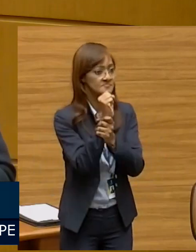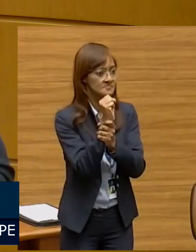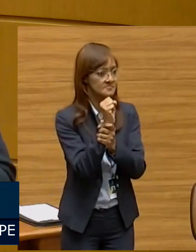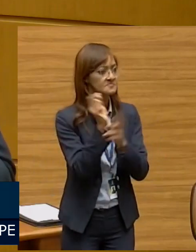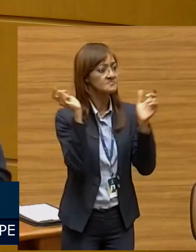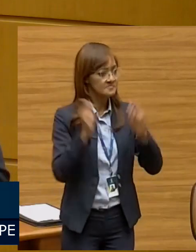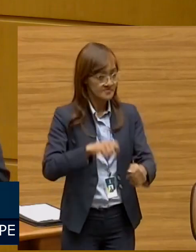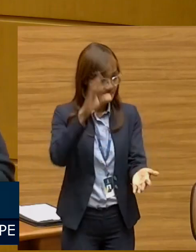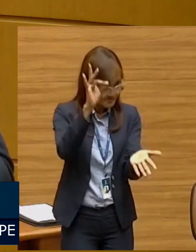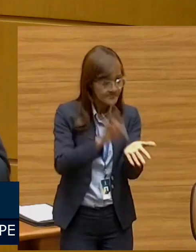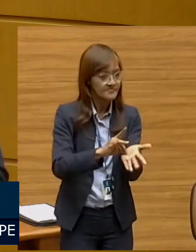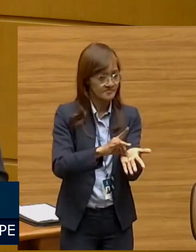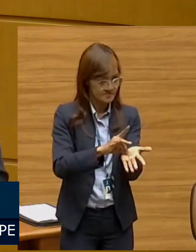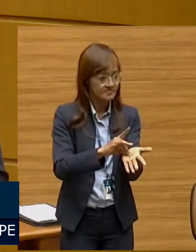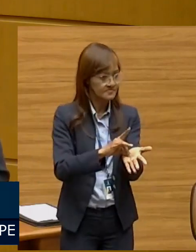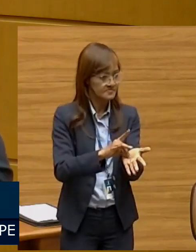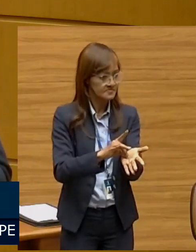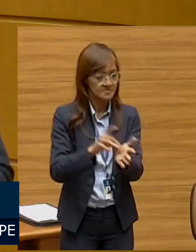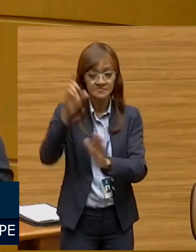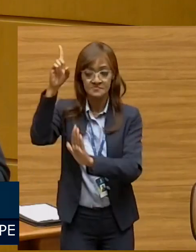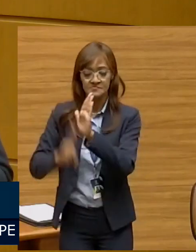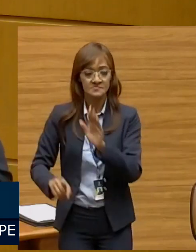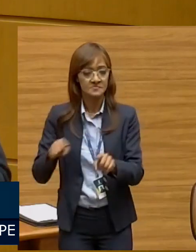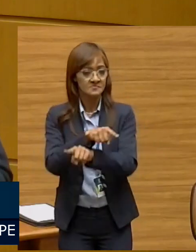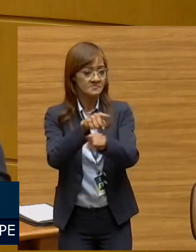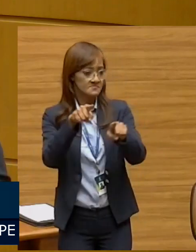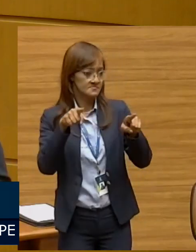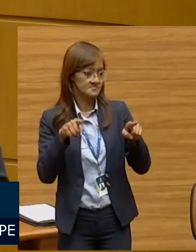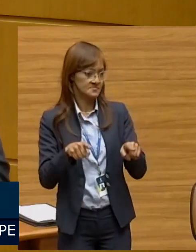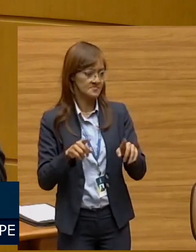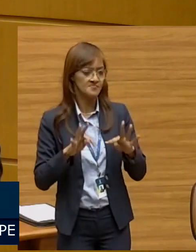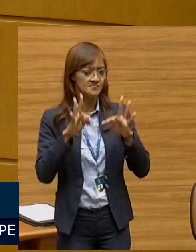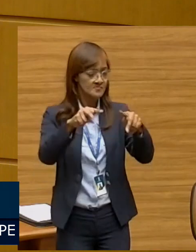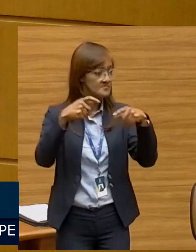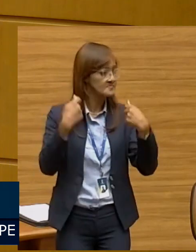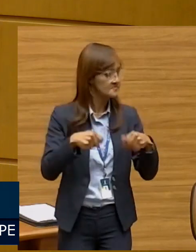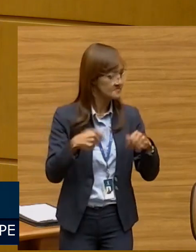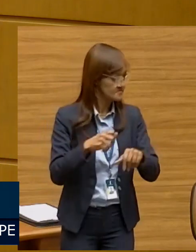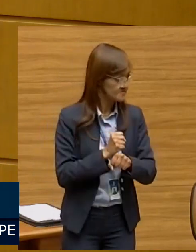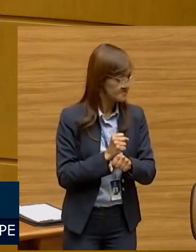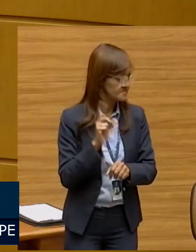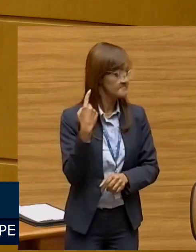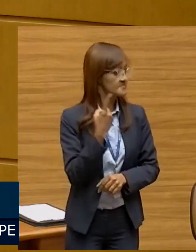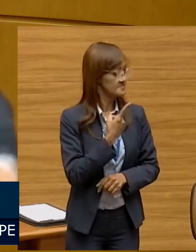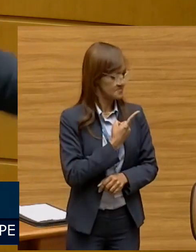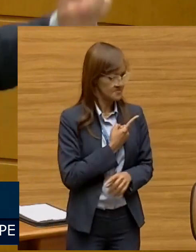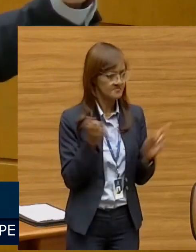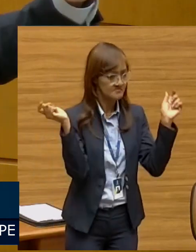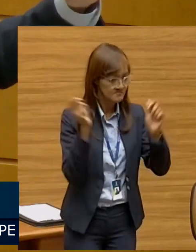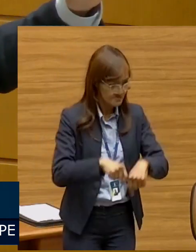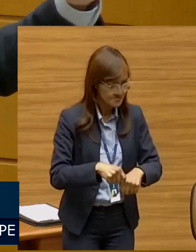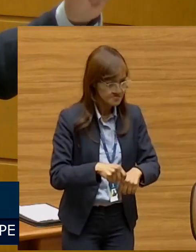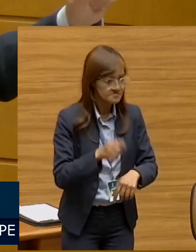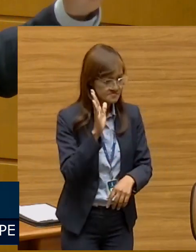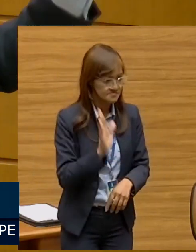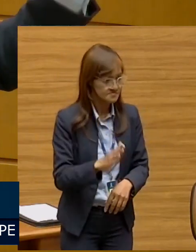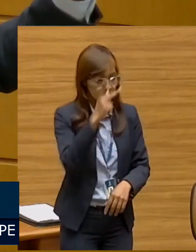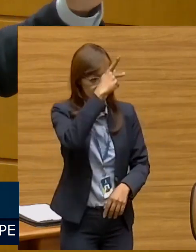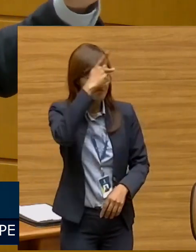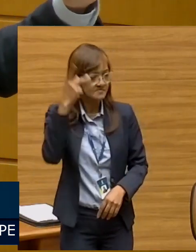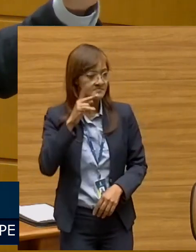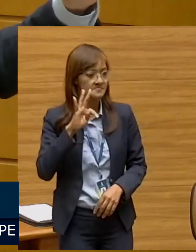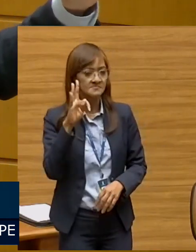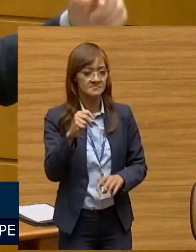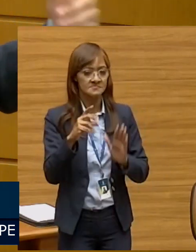de efetivar, de fato, o seu trabalho com a condição humana necessária para que a gente consiga assistenciar a comunidade de pessoas